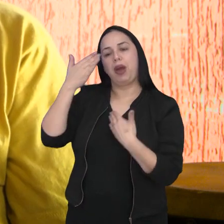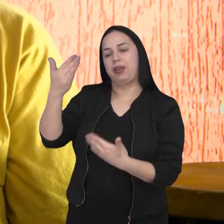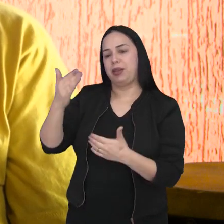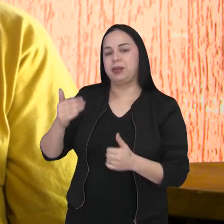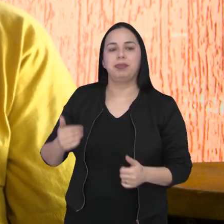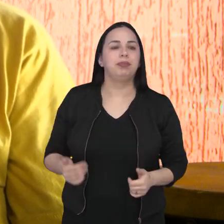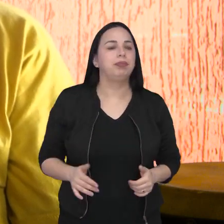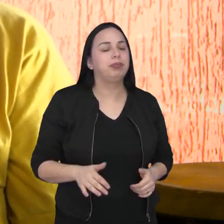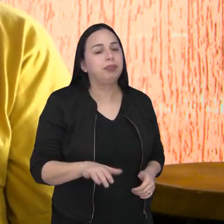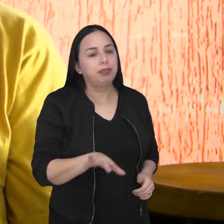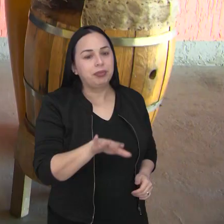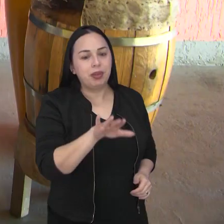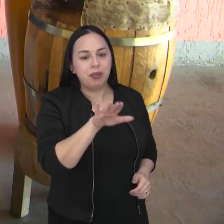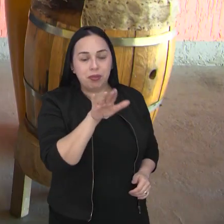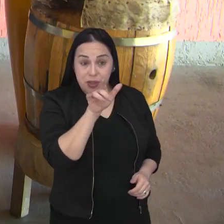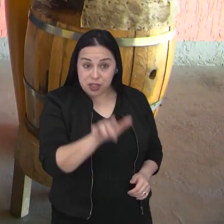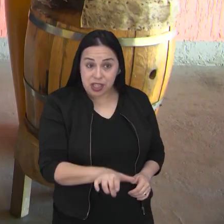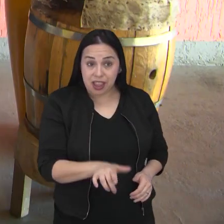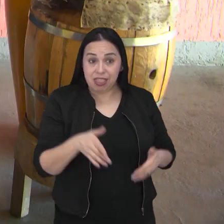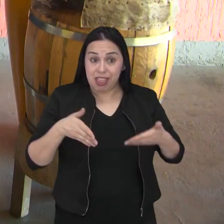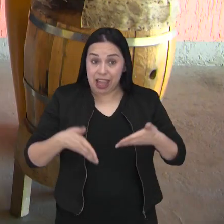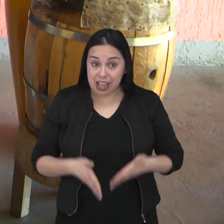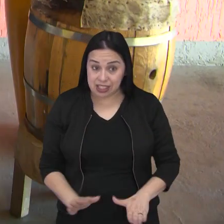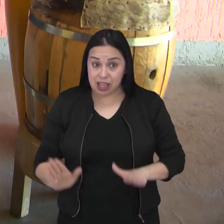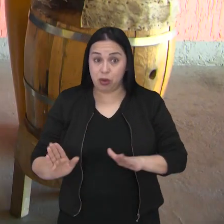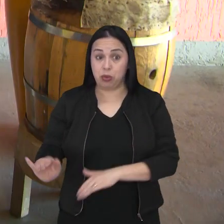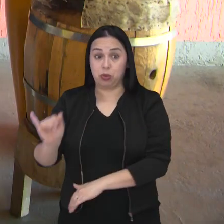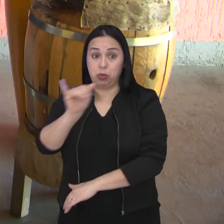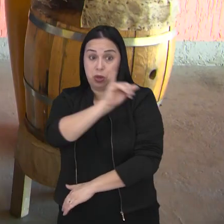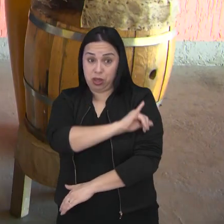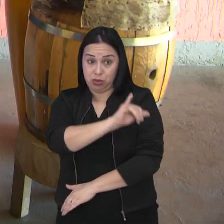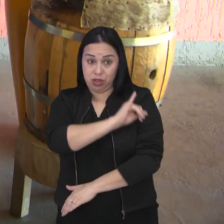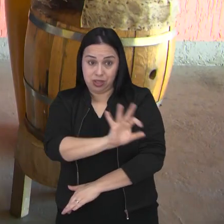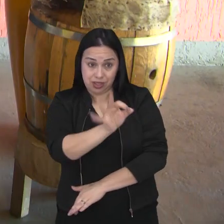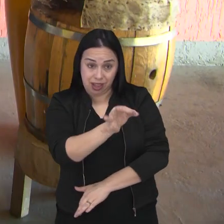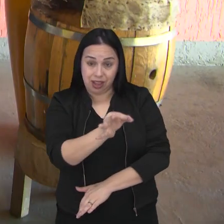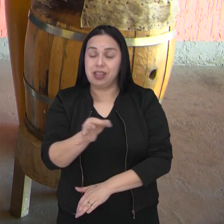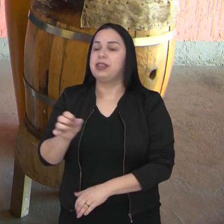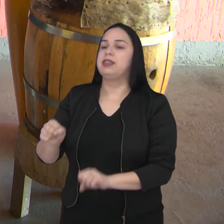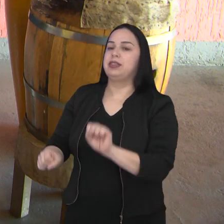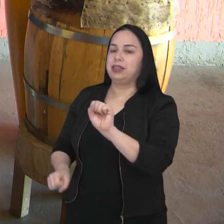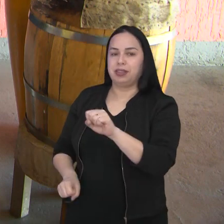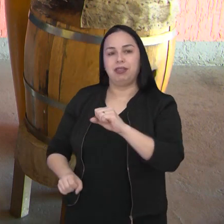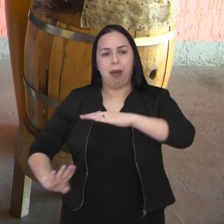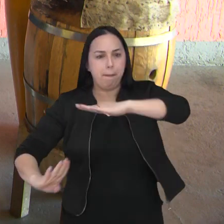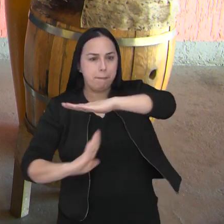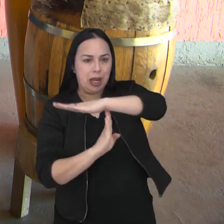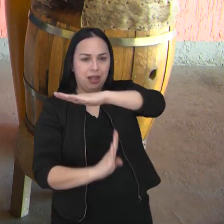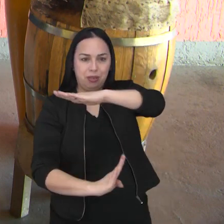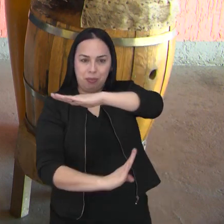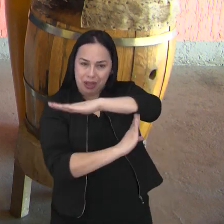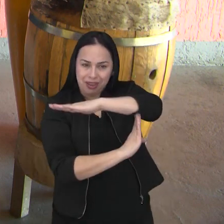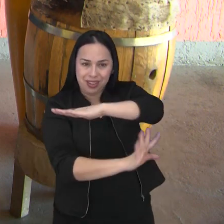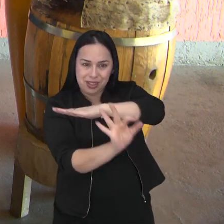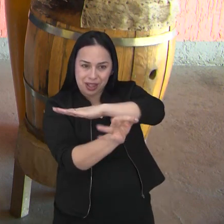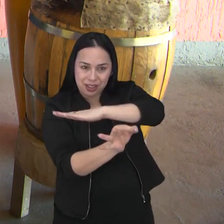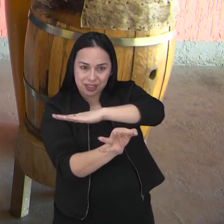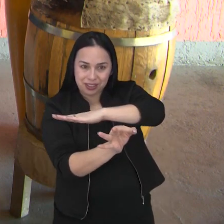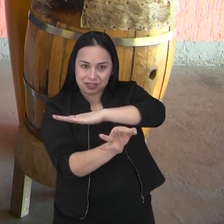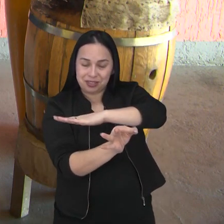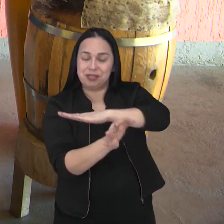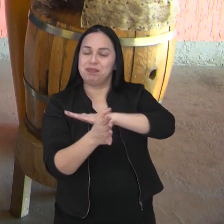Eu que agradeço. Laudinei, você não é de São José, você é do estado do Rio de Janeiro, né? Isso. Barra do